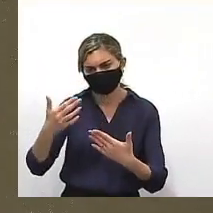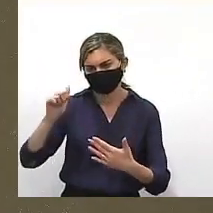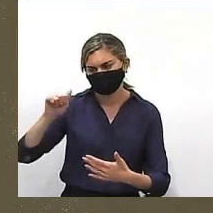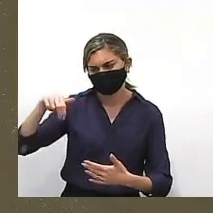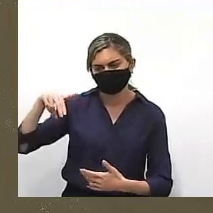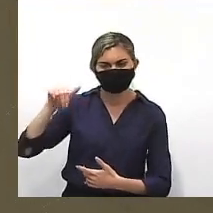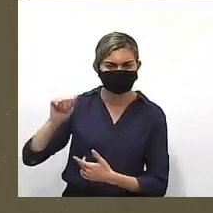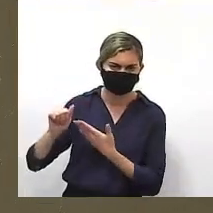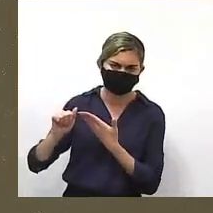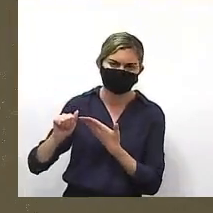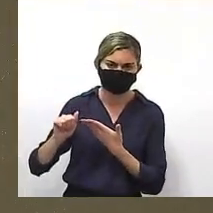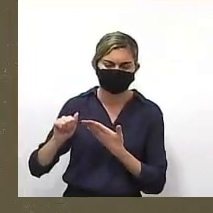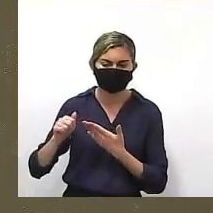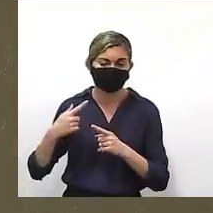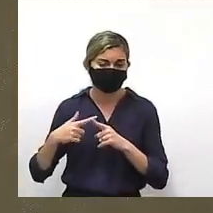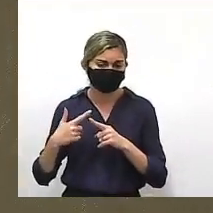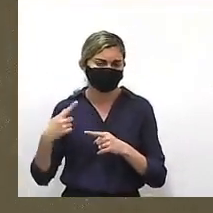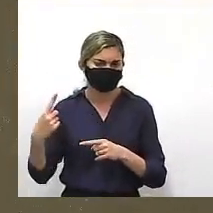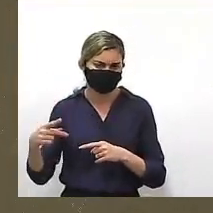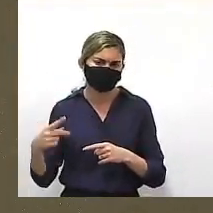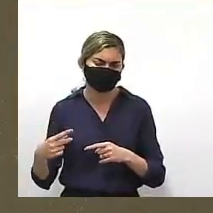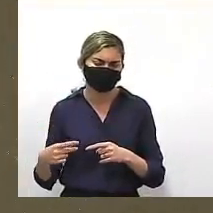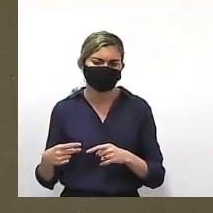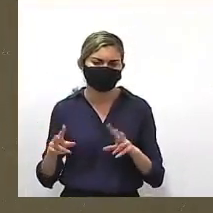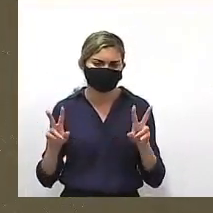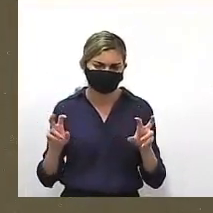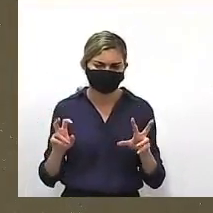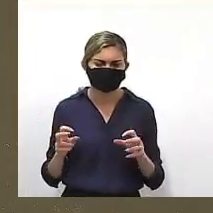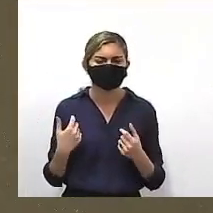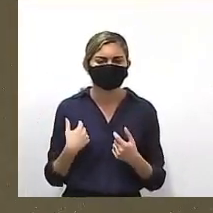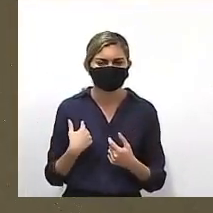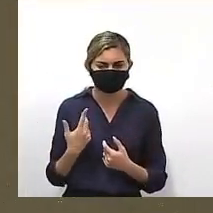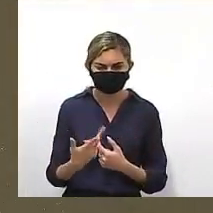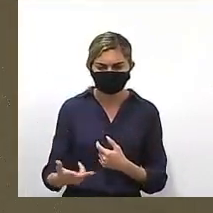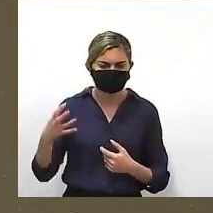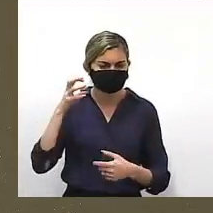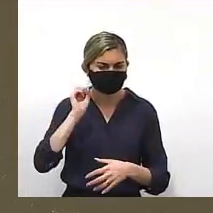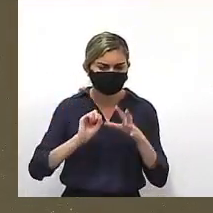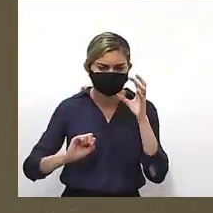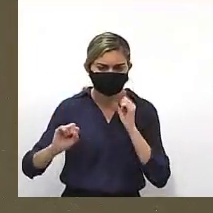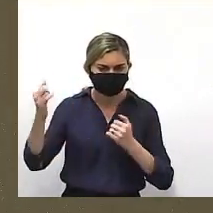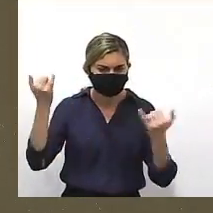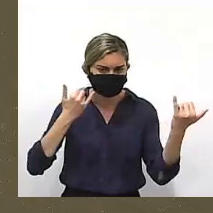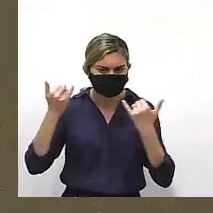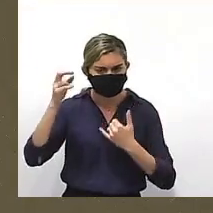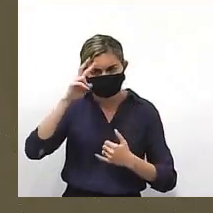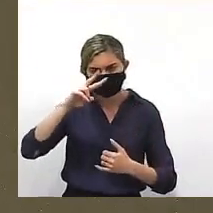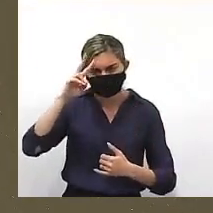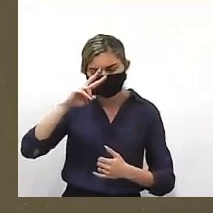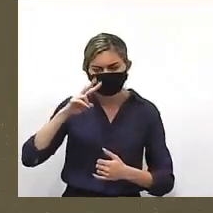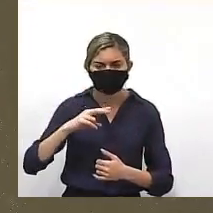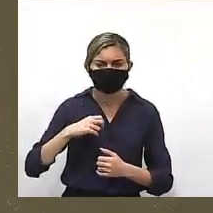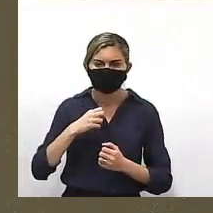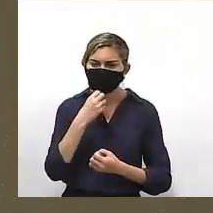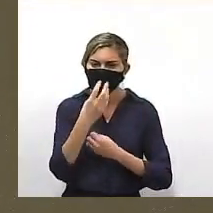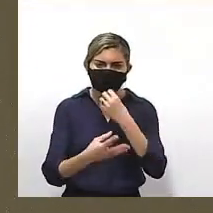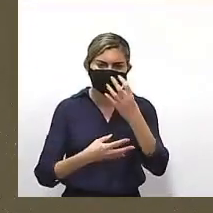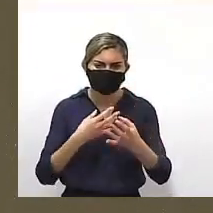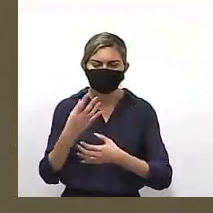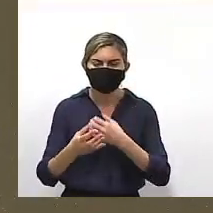Ana, porque é sobre isso, sobre ouvir histórias e